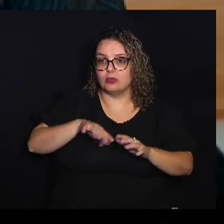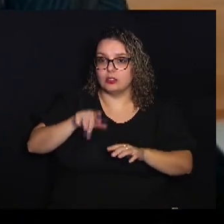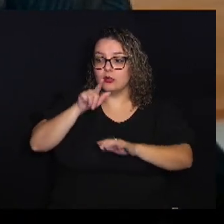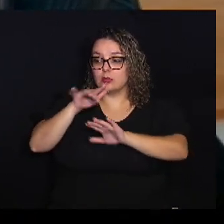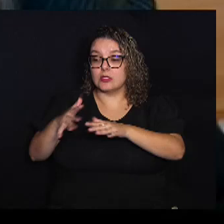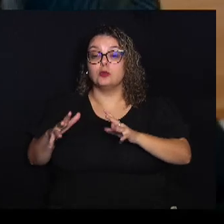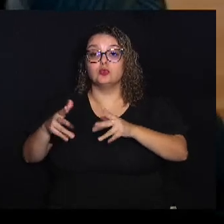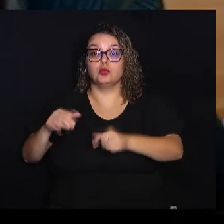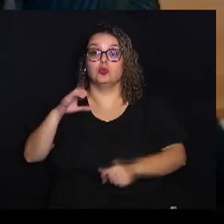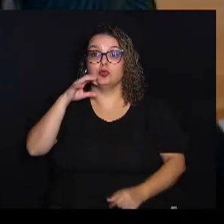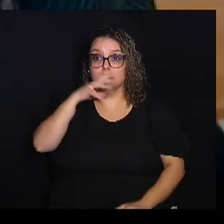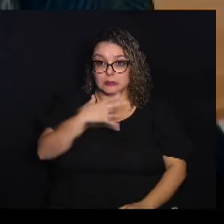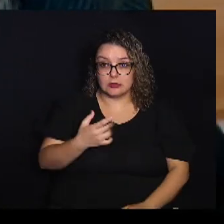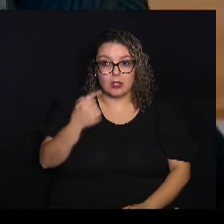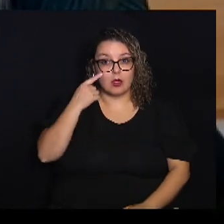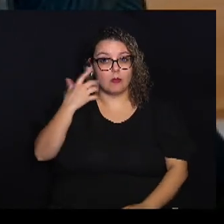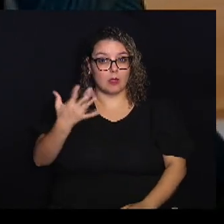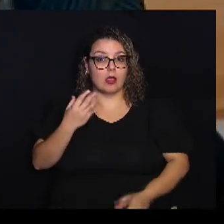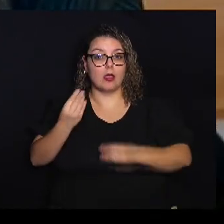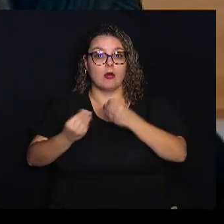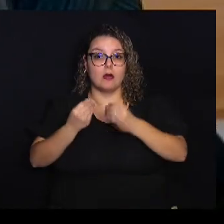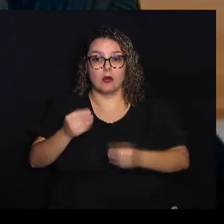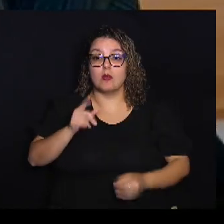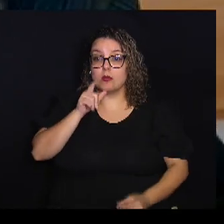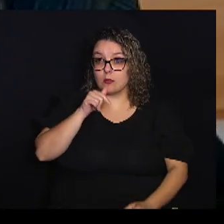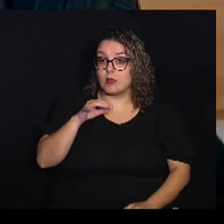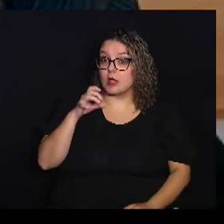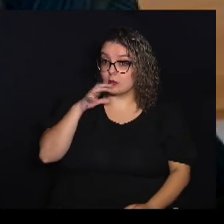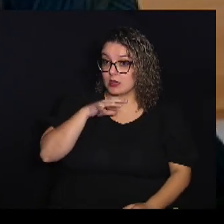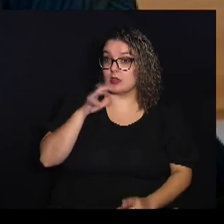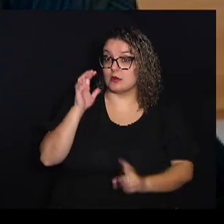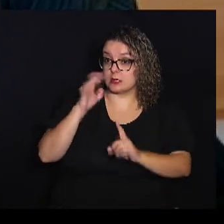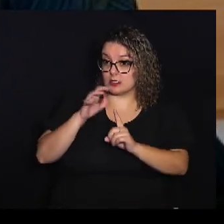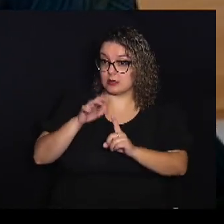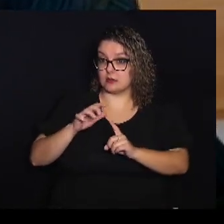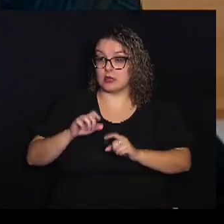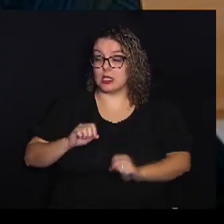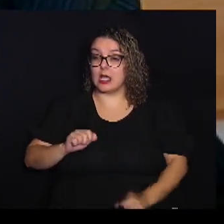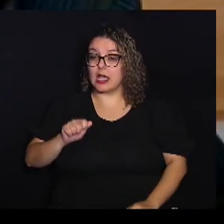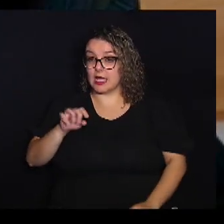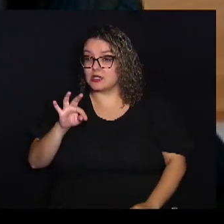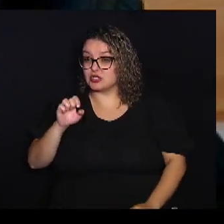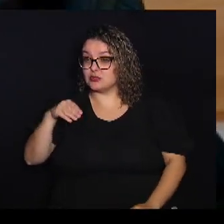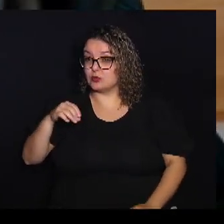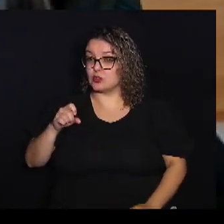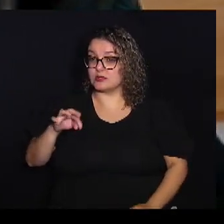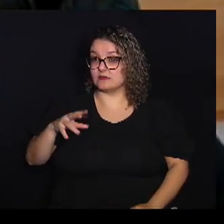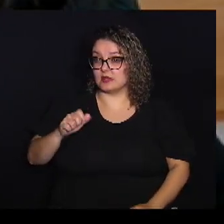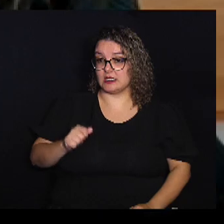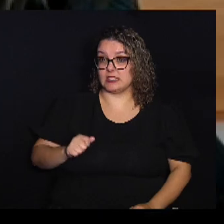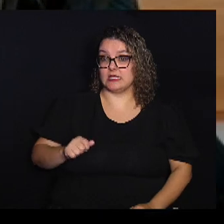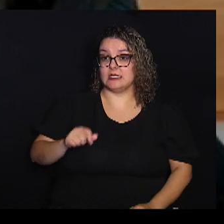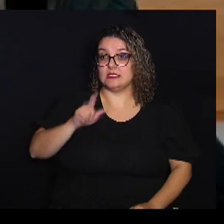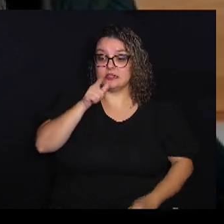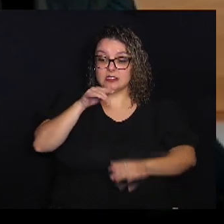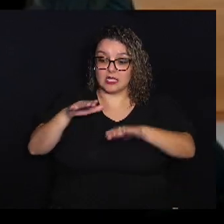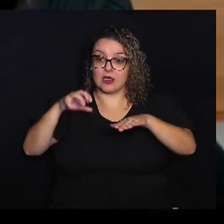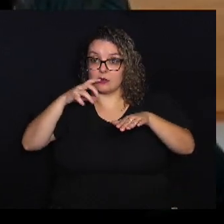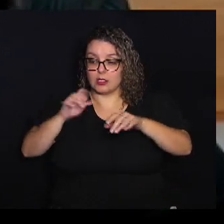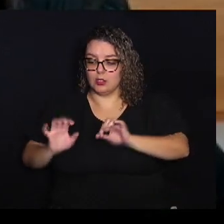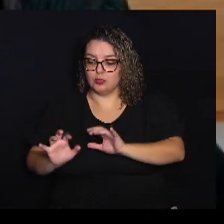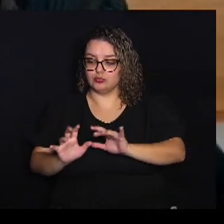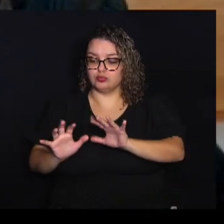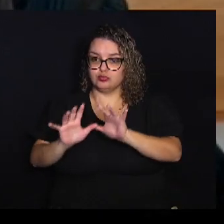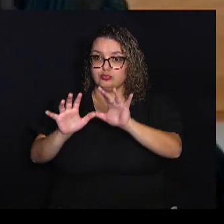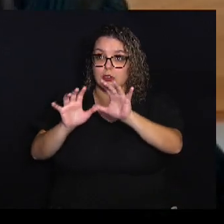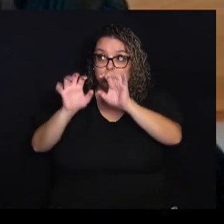aquecido. Pensando como uma água quente pode influenciar a atmosfera, é porque se tem água quente, tem evaporação, tem